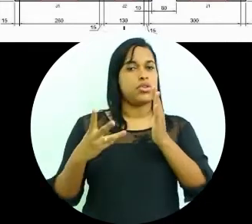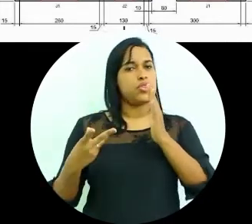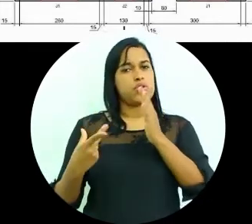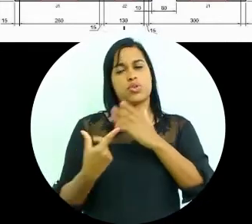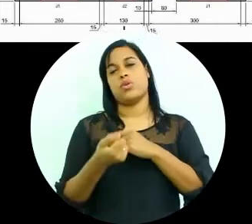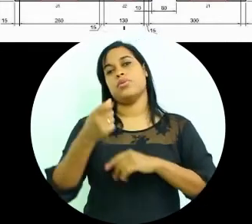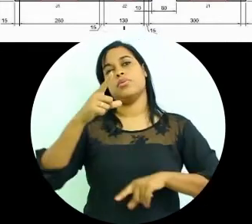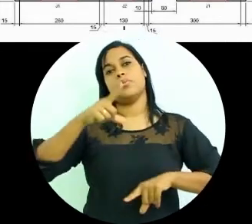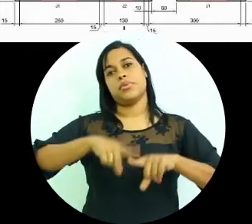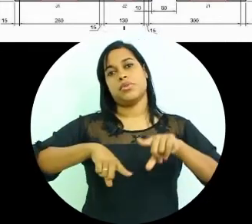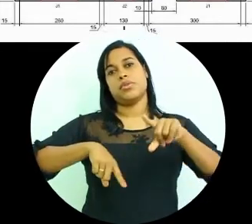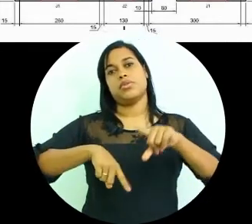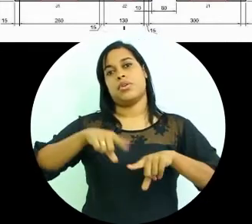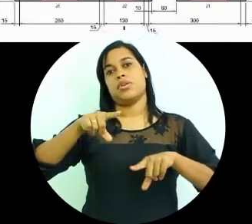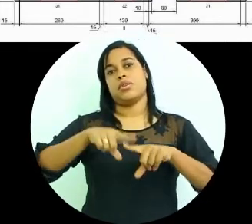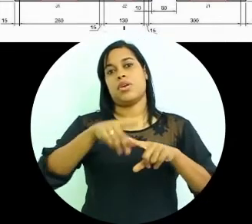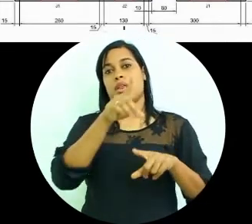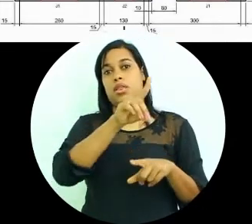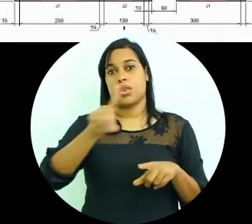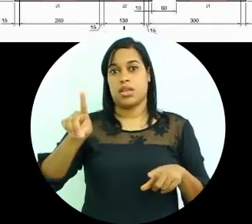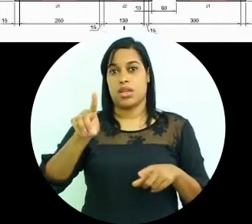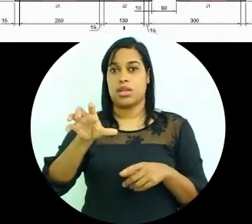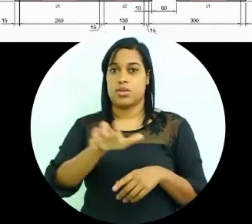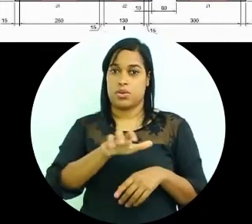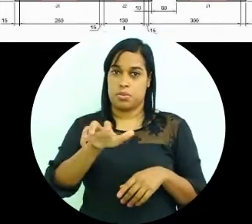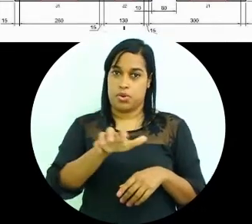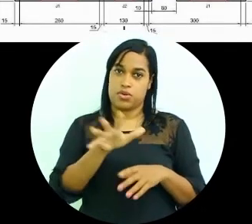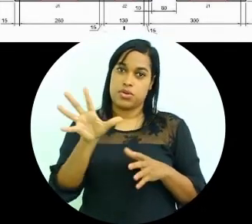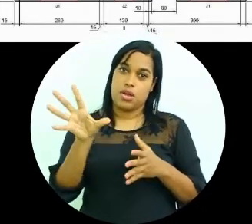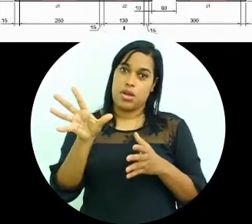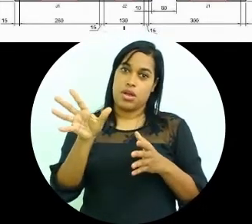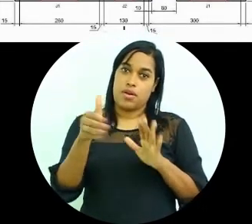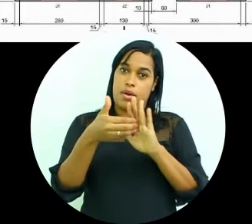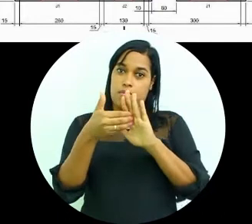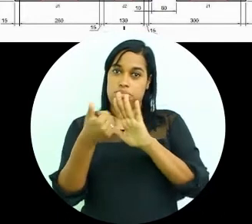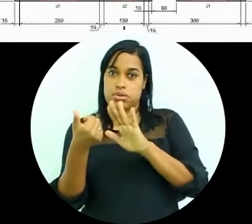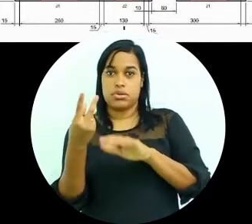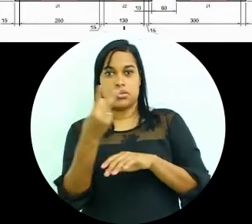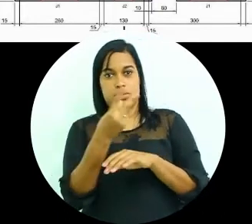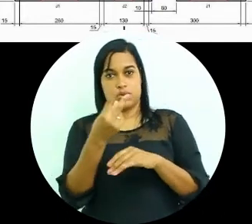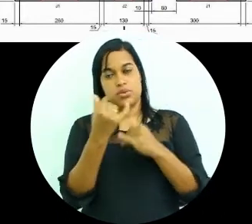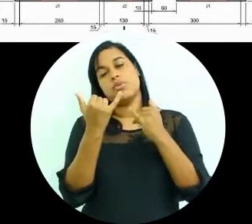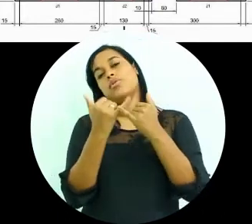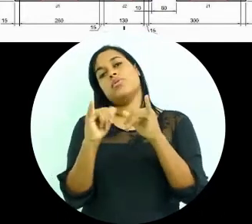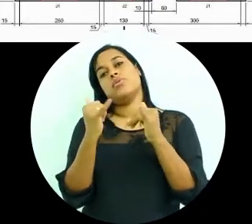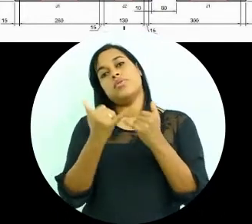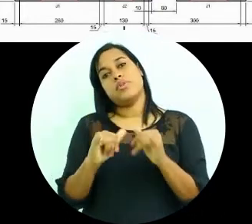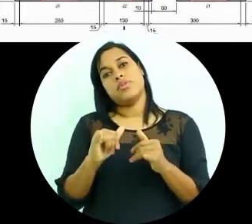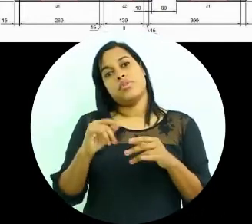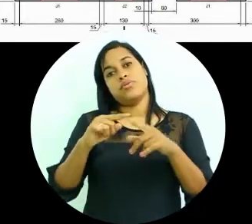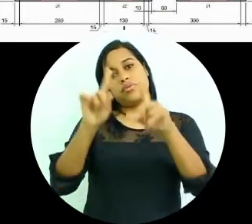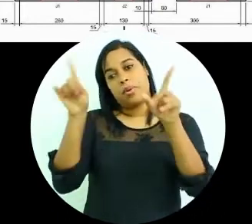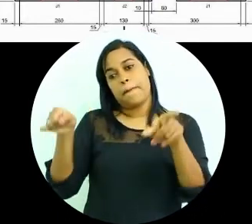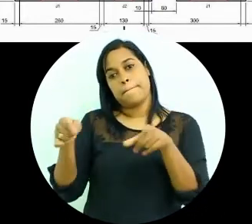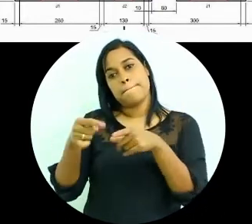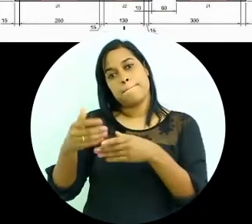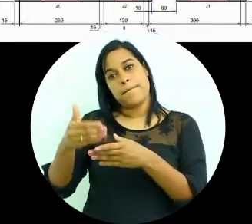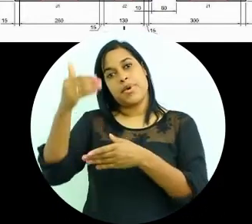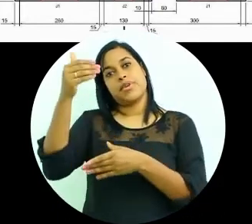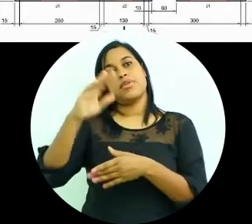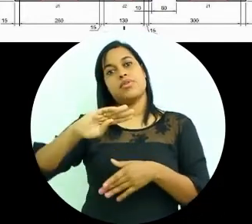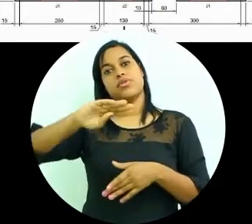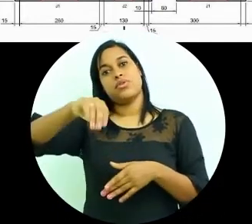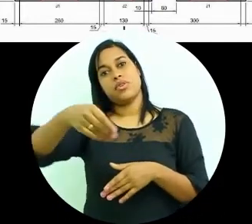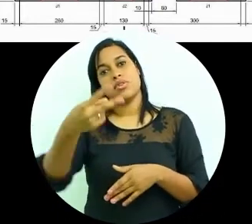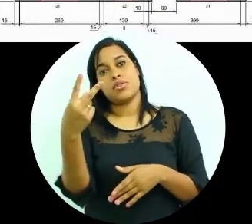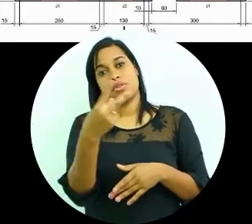seleção de todos esses elementos, vou clicar com o botão direito do mouse, vou apagar as duas linhas da parede externa e